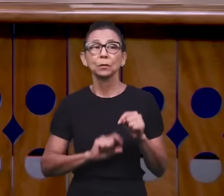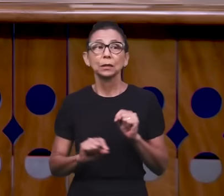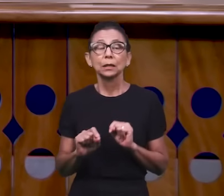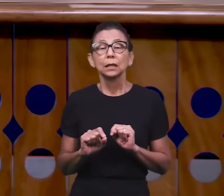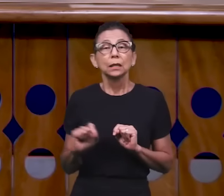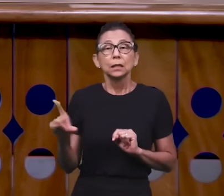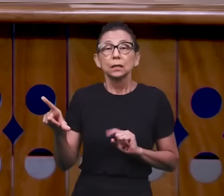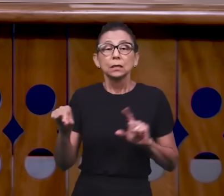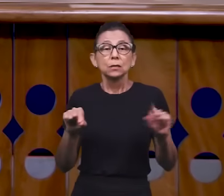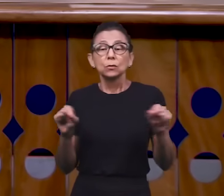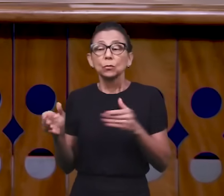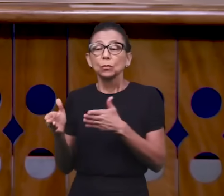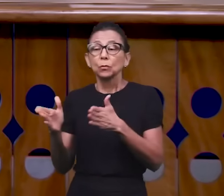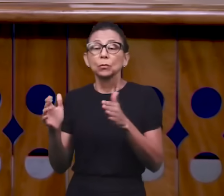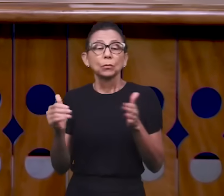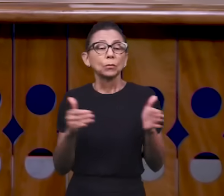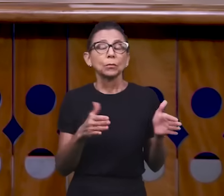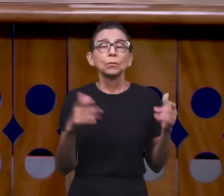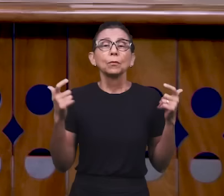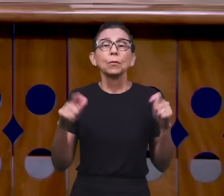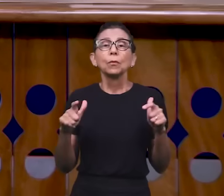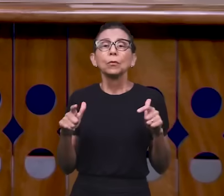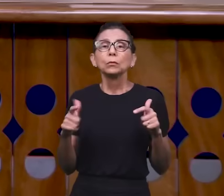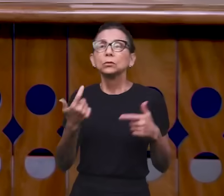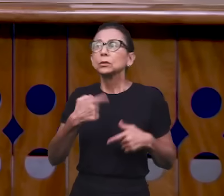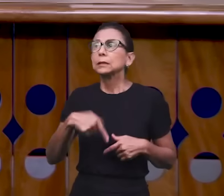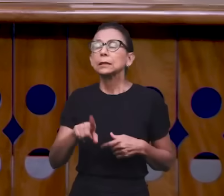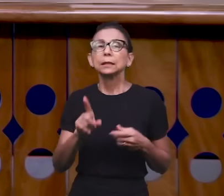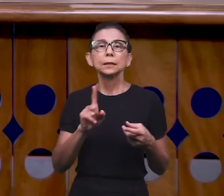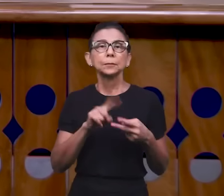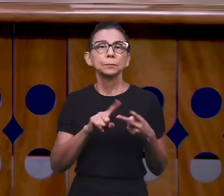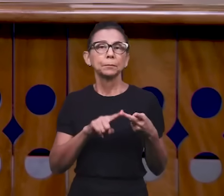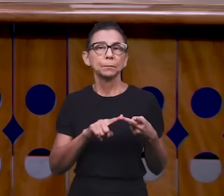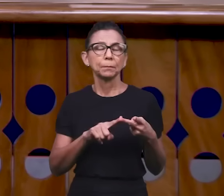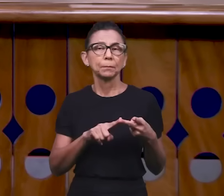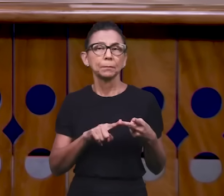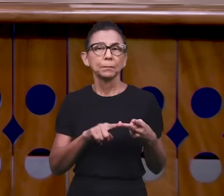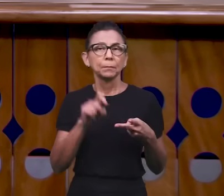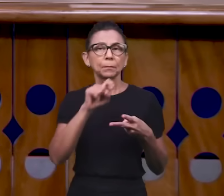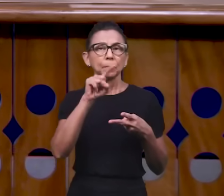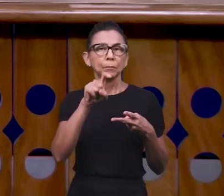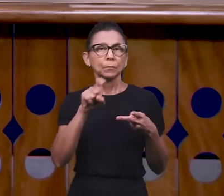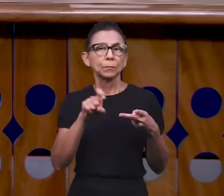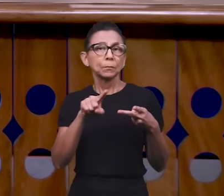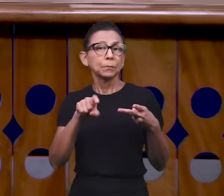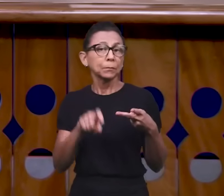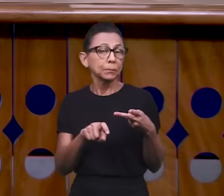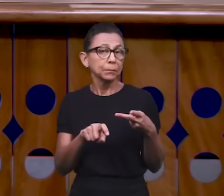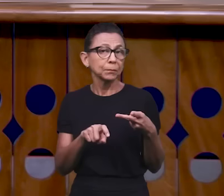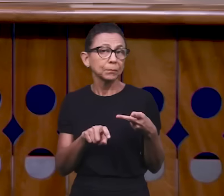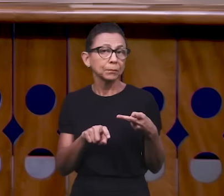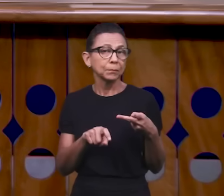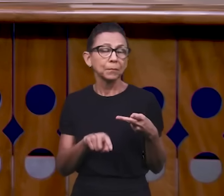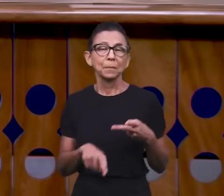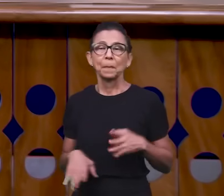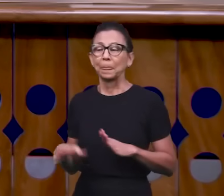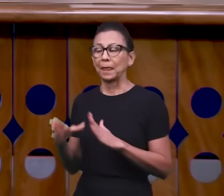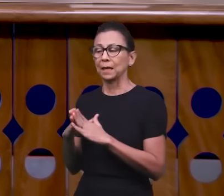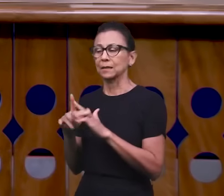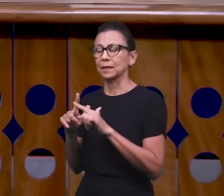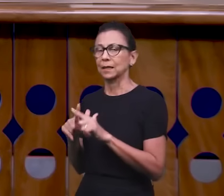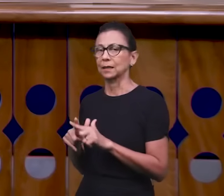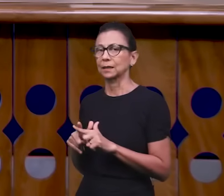caminho a tomar. É a pergunta que se faz. Para onde ir é outra pergunta. A igreja, ao